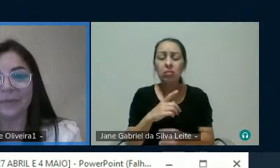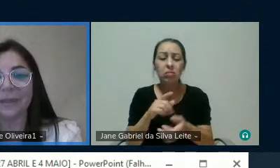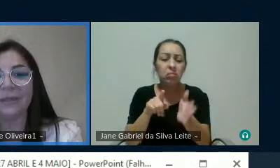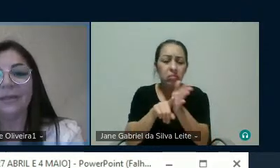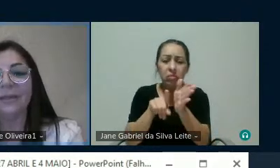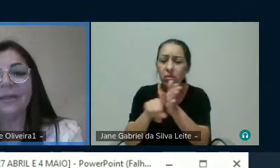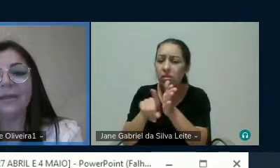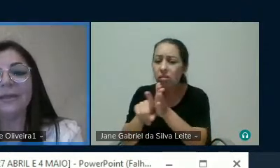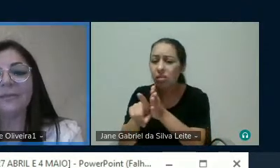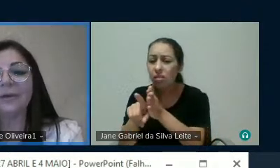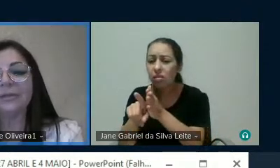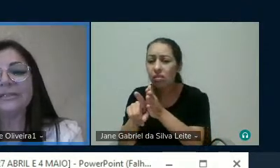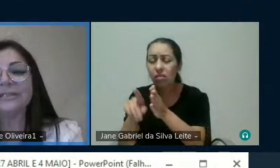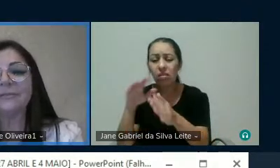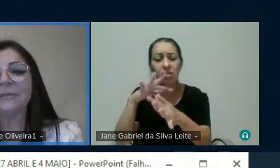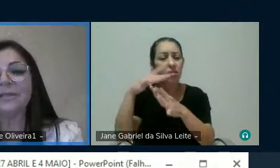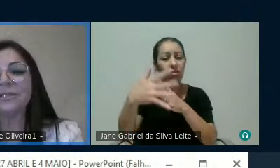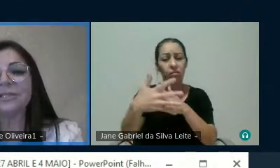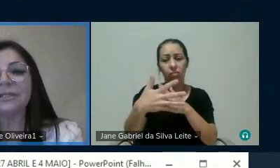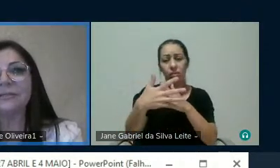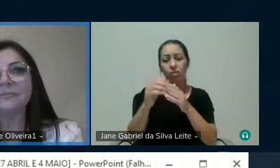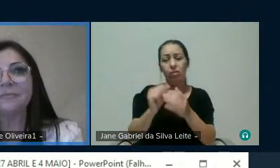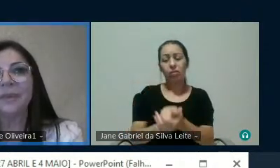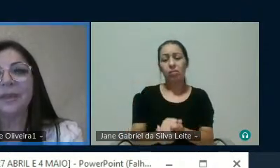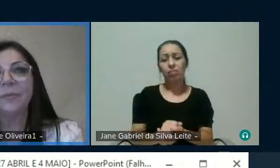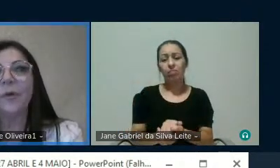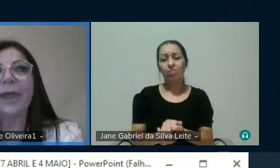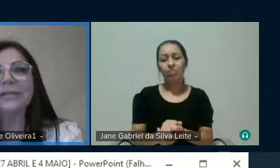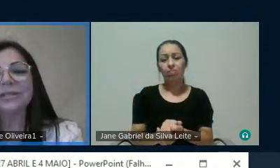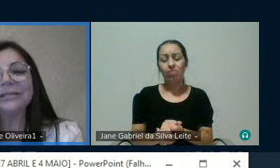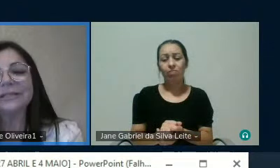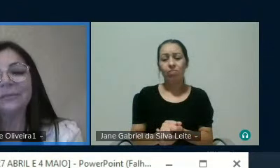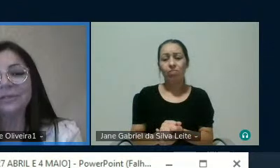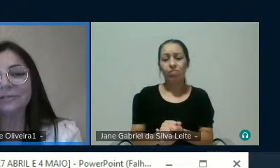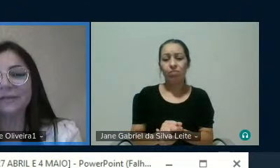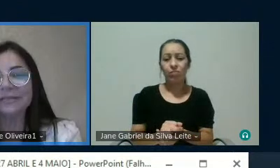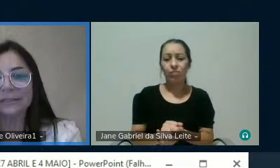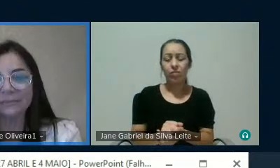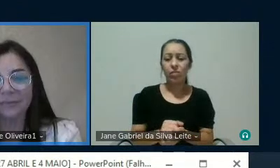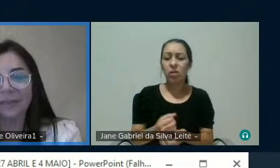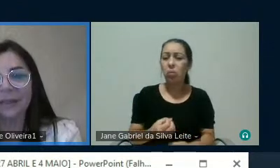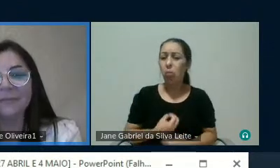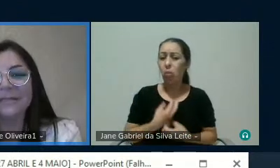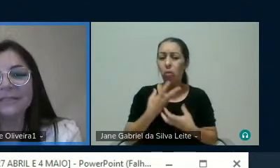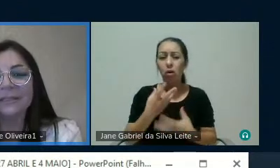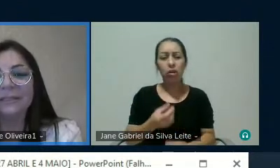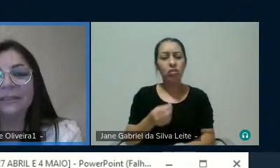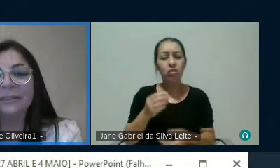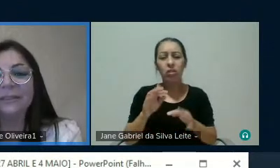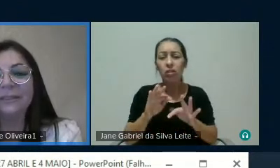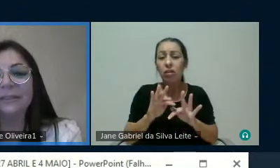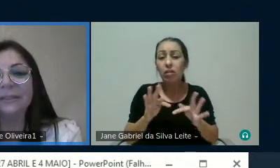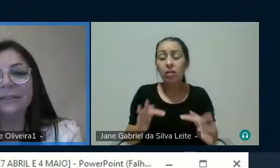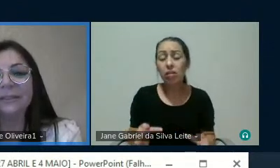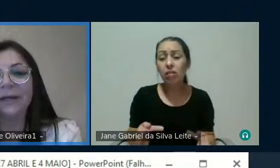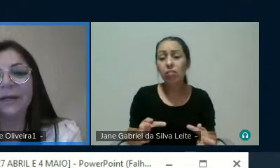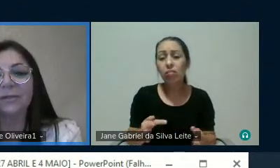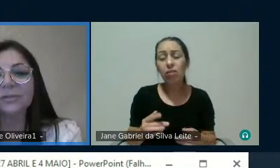encontrar. E é uma coisa extremamente poética e simples de fazer, mas